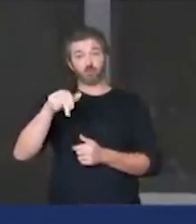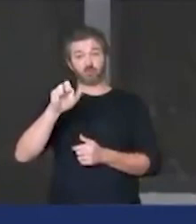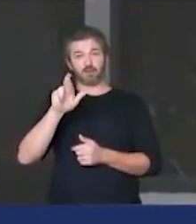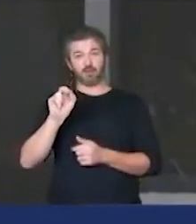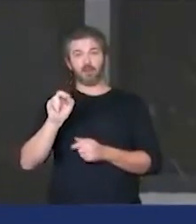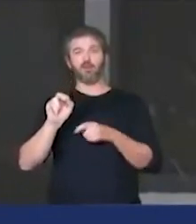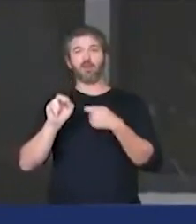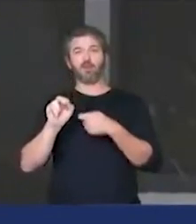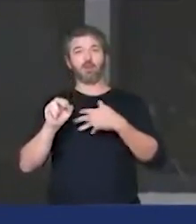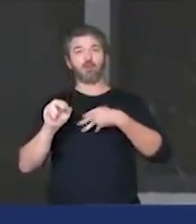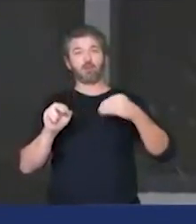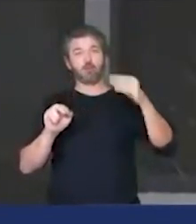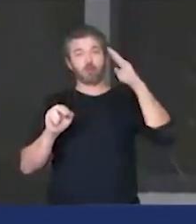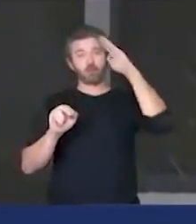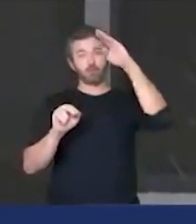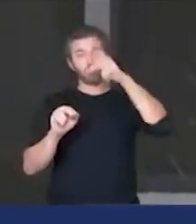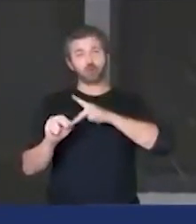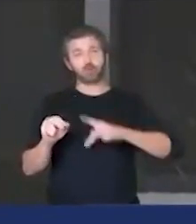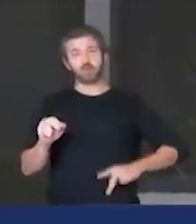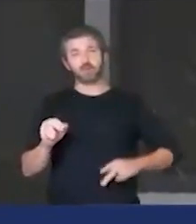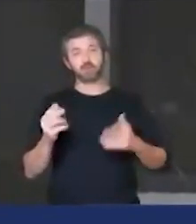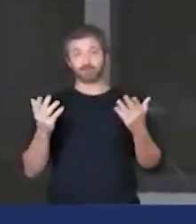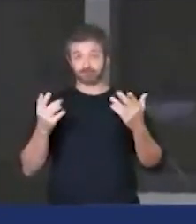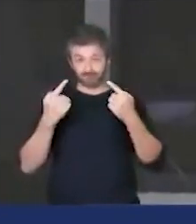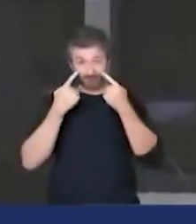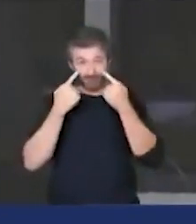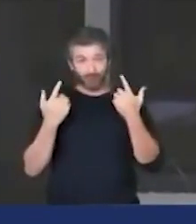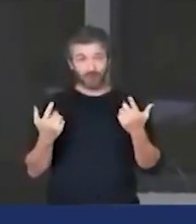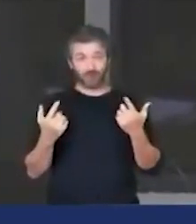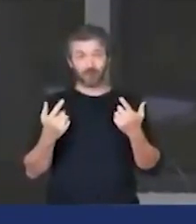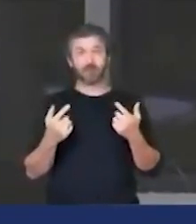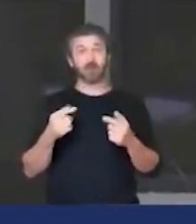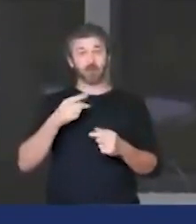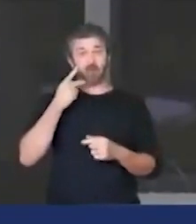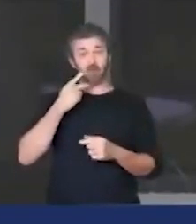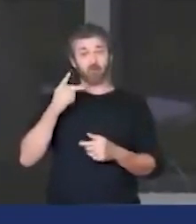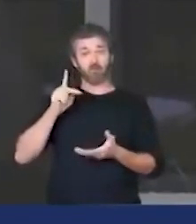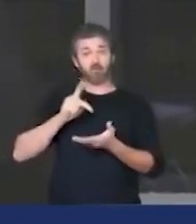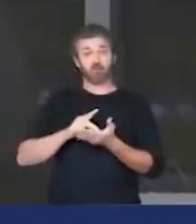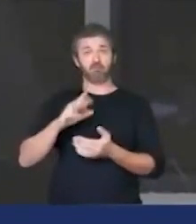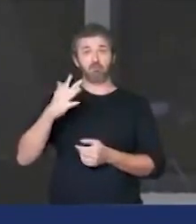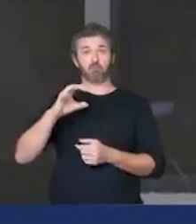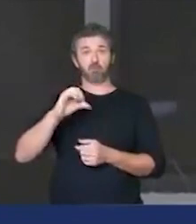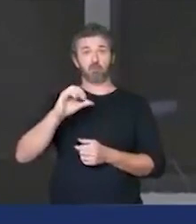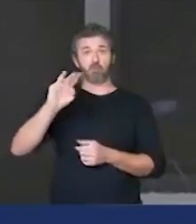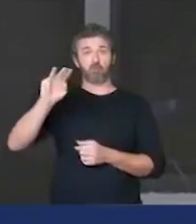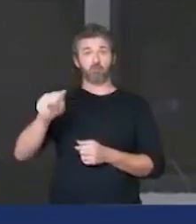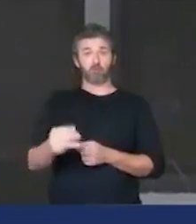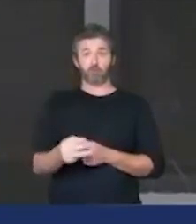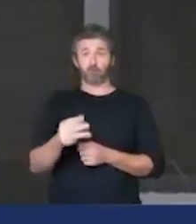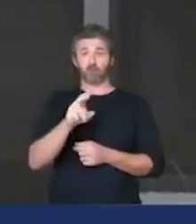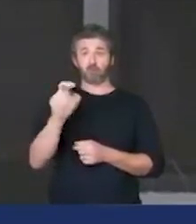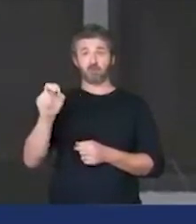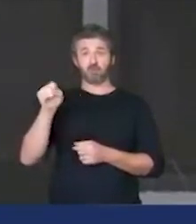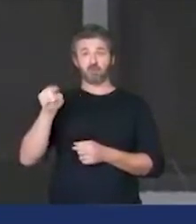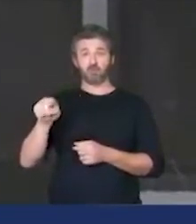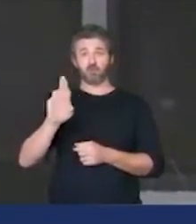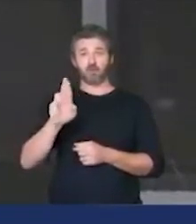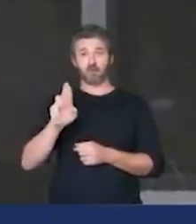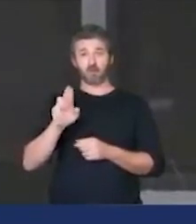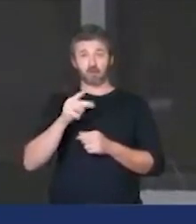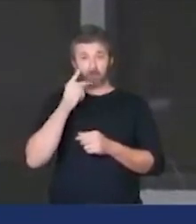o filho do presidente da República. Vejam só vocês, ele declarou cerca de 9 milhões e meio de